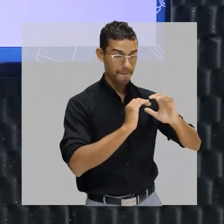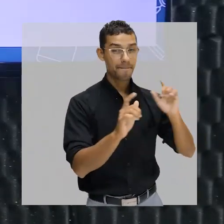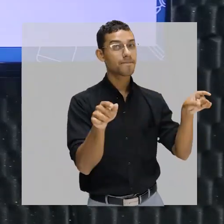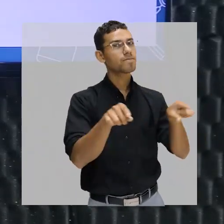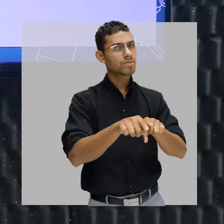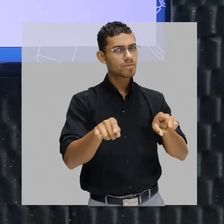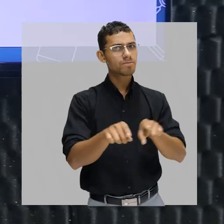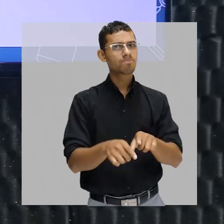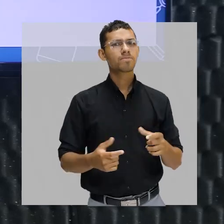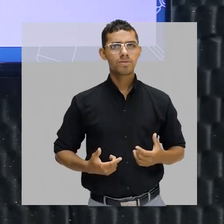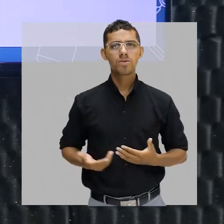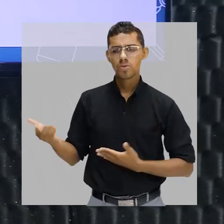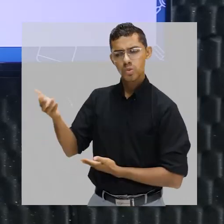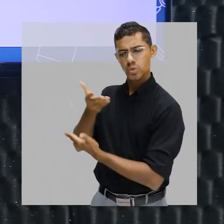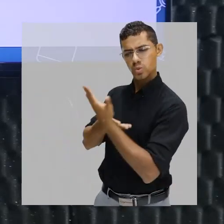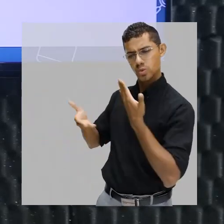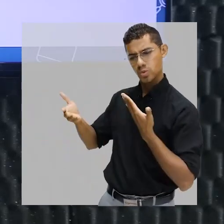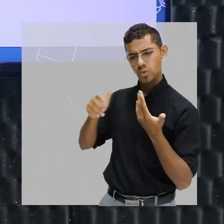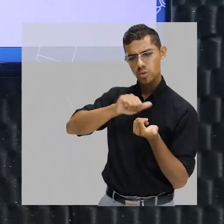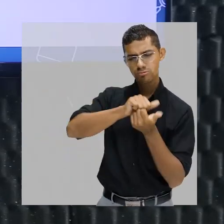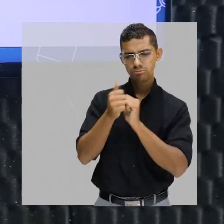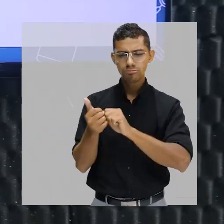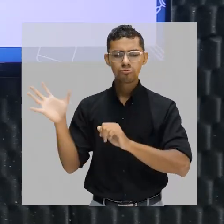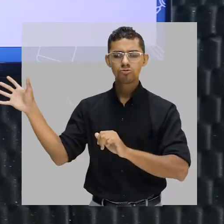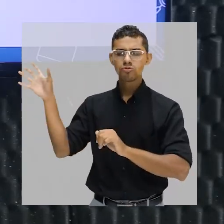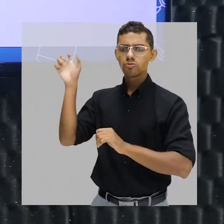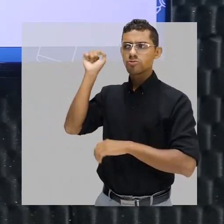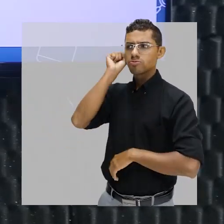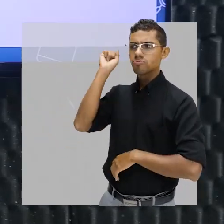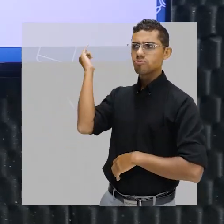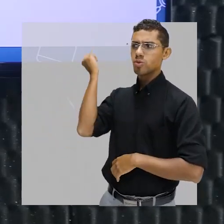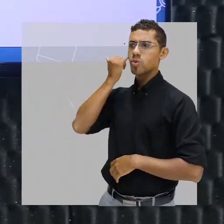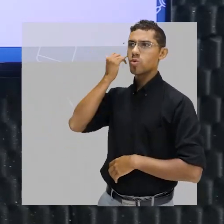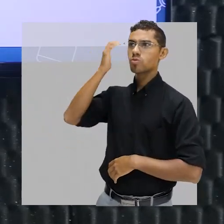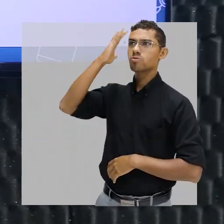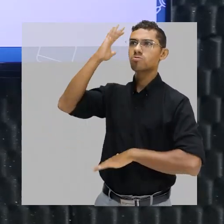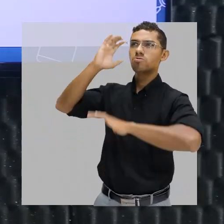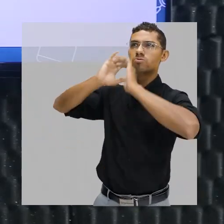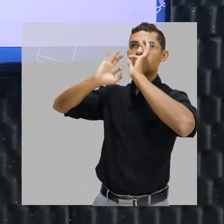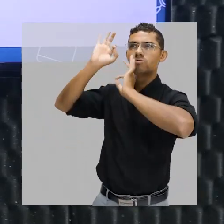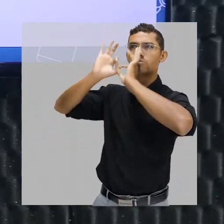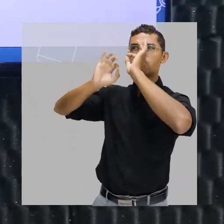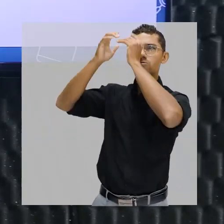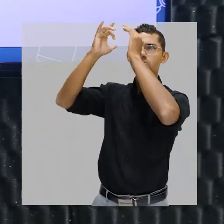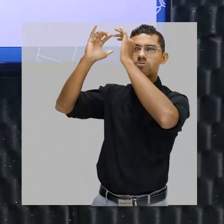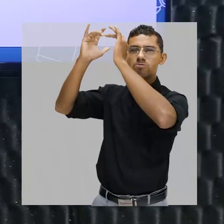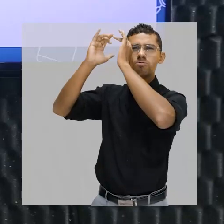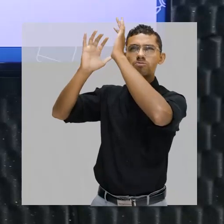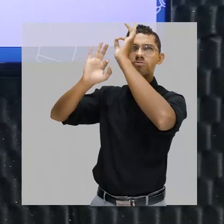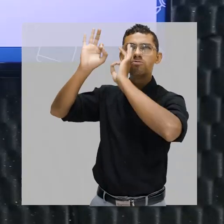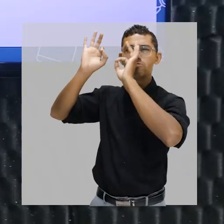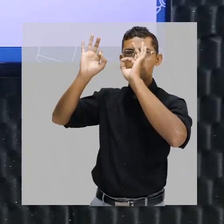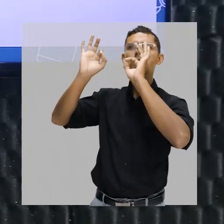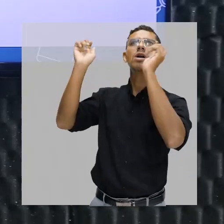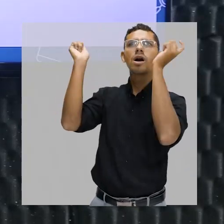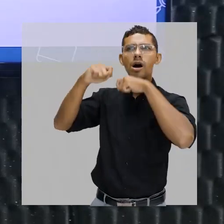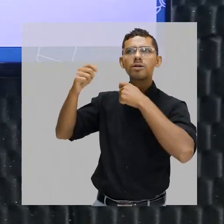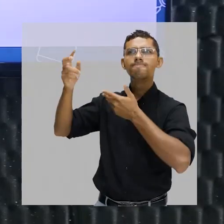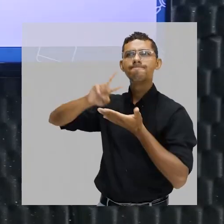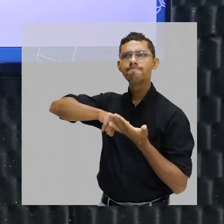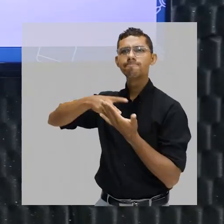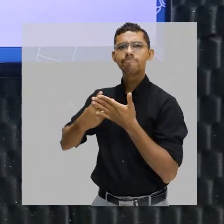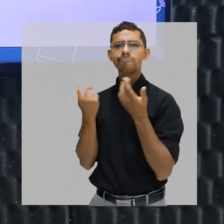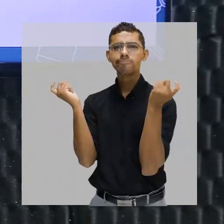também ele faz essa adequação. Ele escuta, ele interpreta e ele reproduz. Então, eu vou